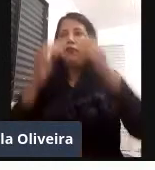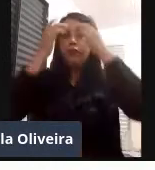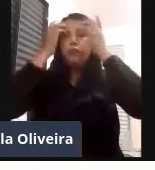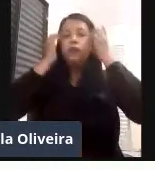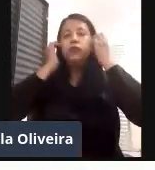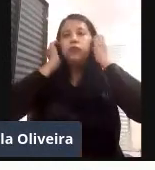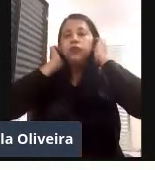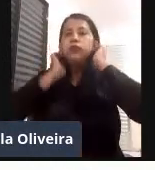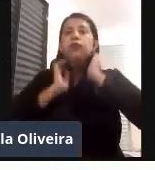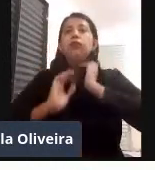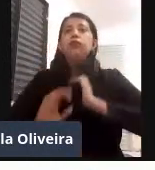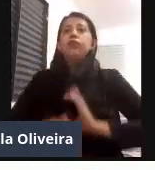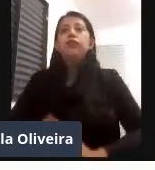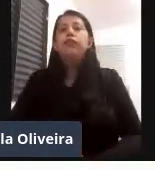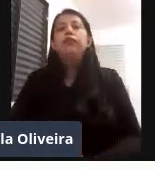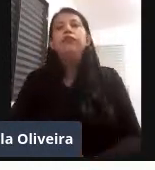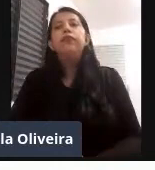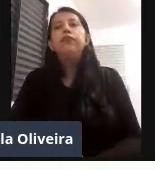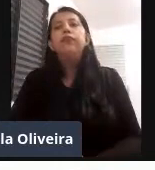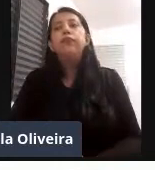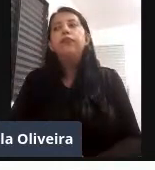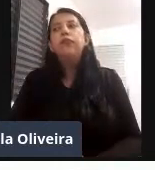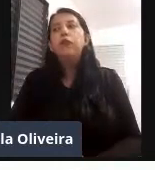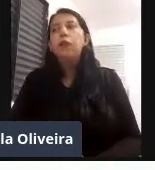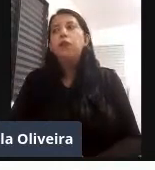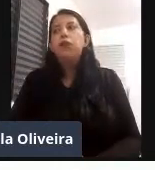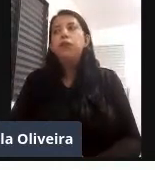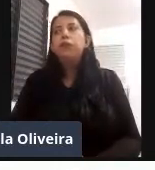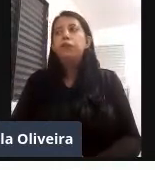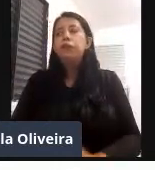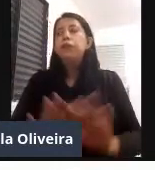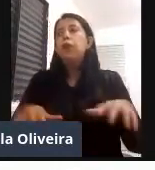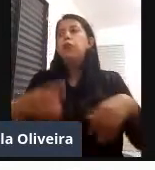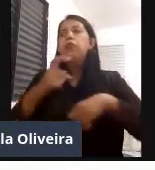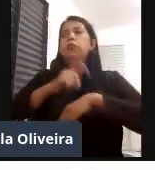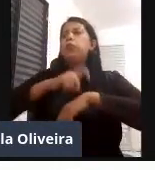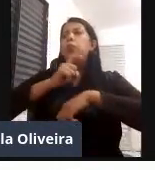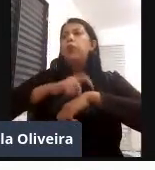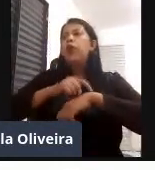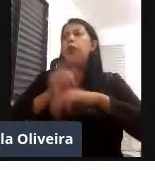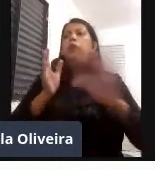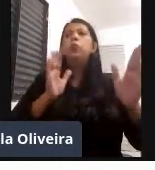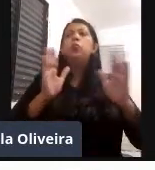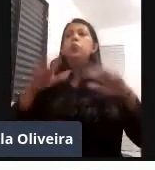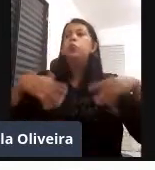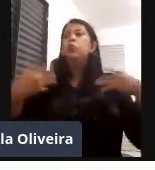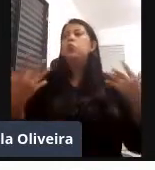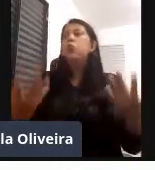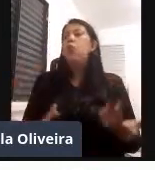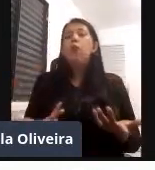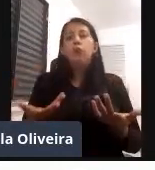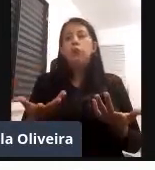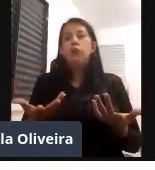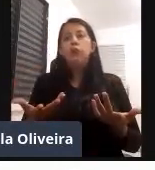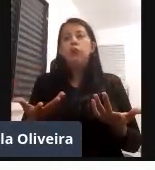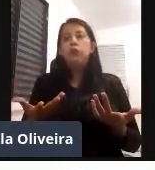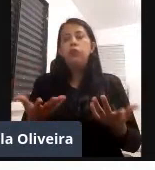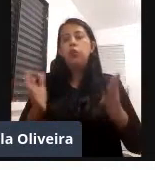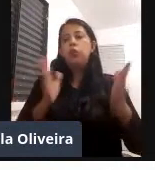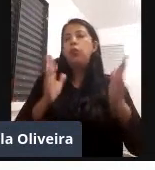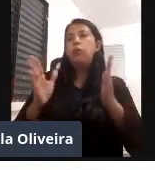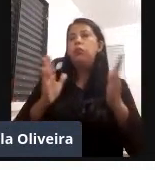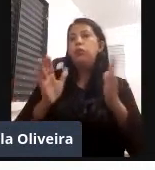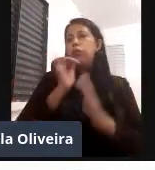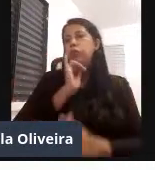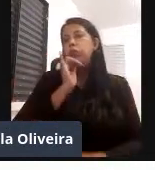geral. E, por último, o período, intervalo de tempo que será alvo do levantamento. Então, eu disse